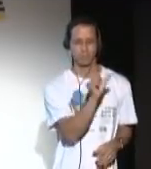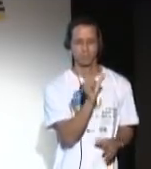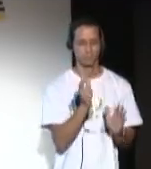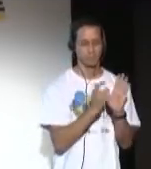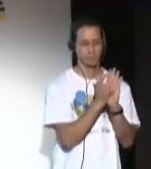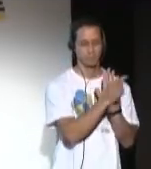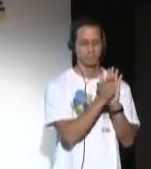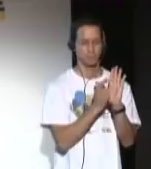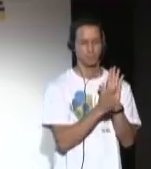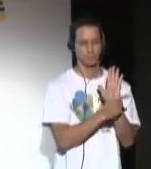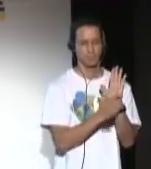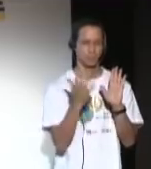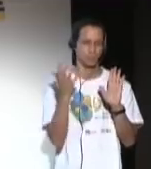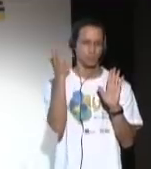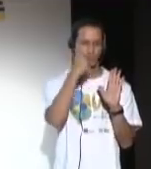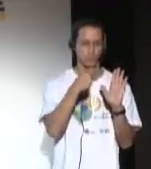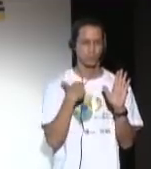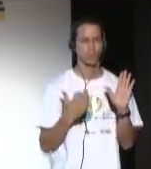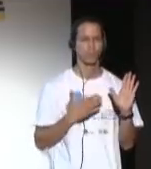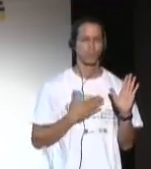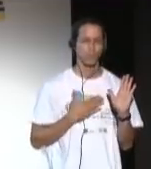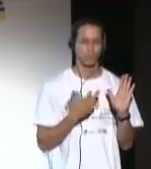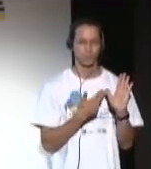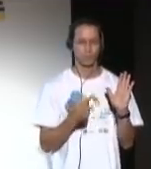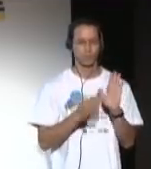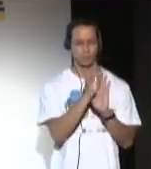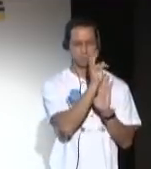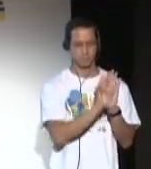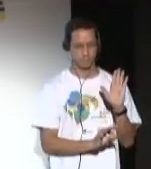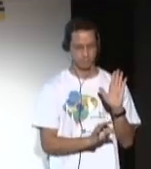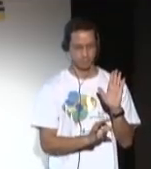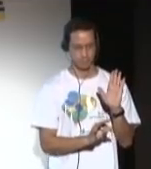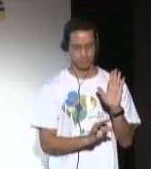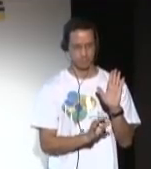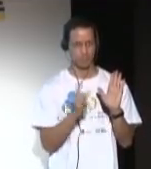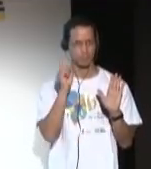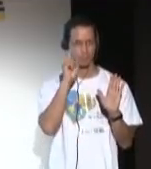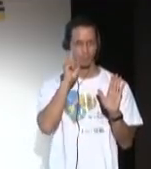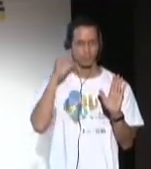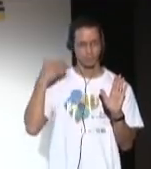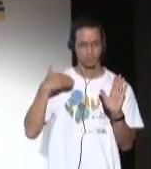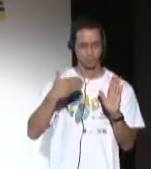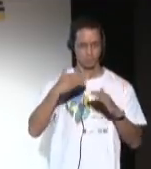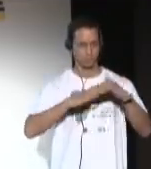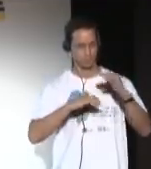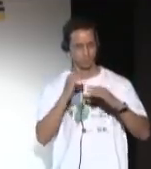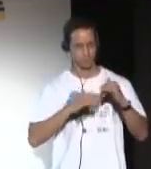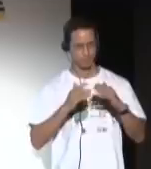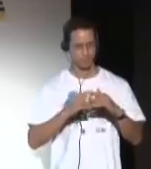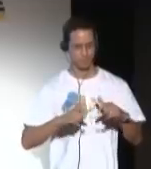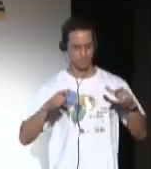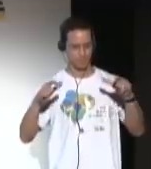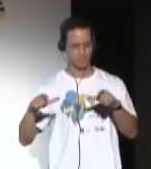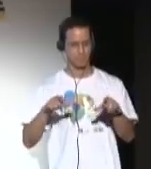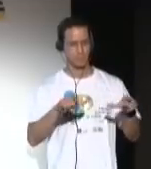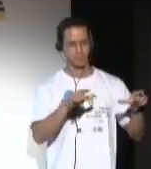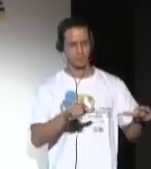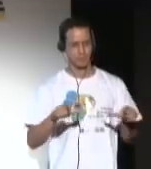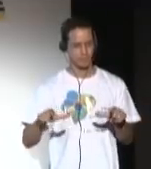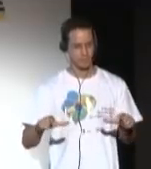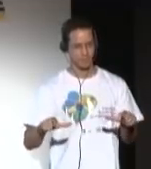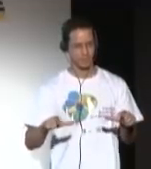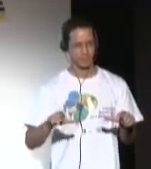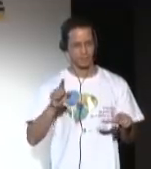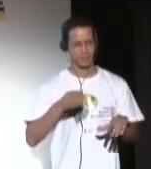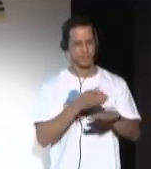São palavras lindas, a gente até adora os textos. Agora, no cotidiano, na prática em sala de aula, são os professores e